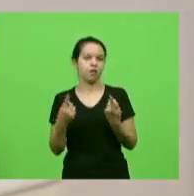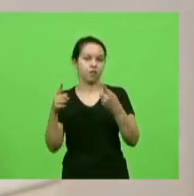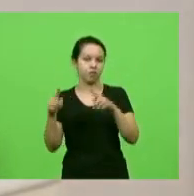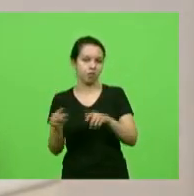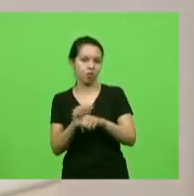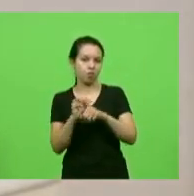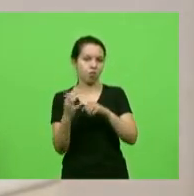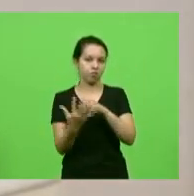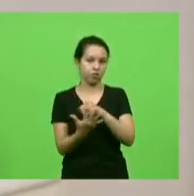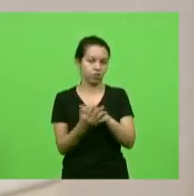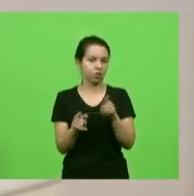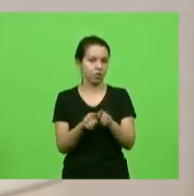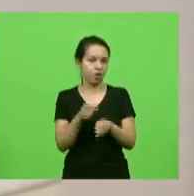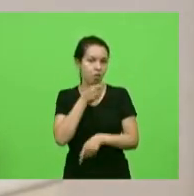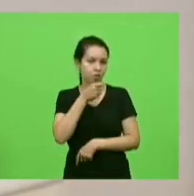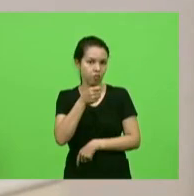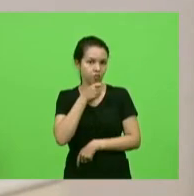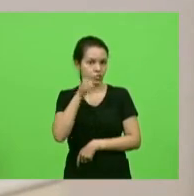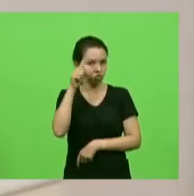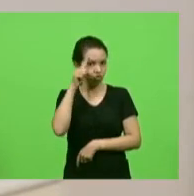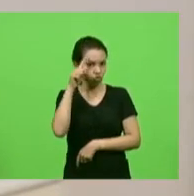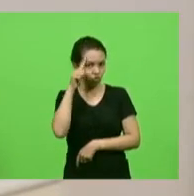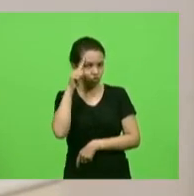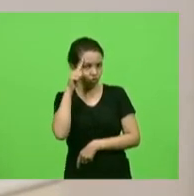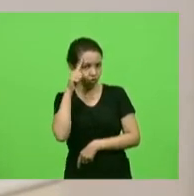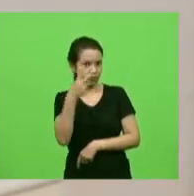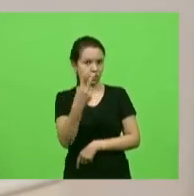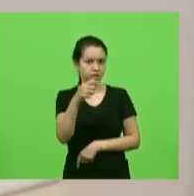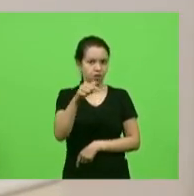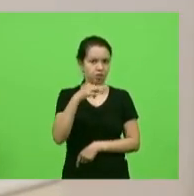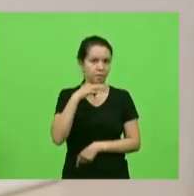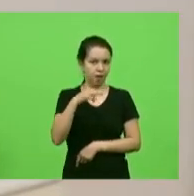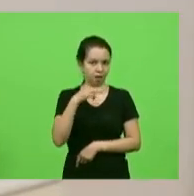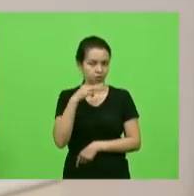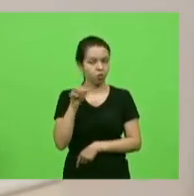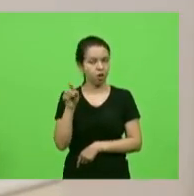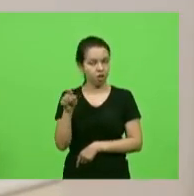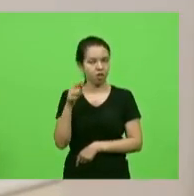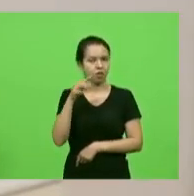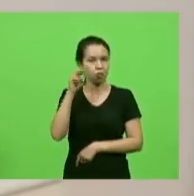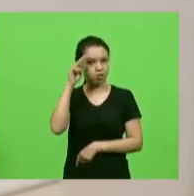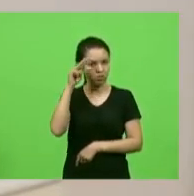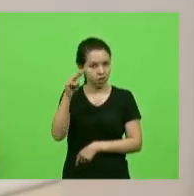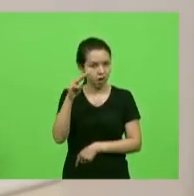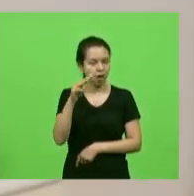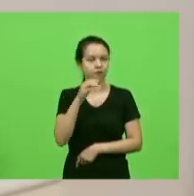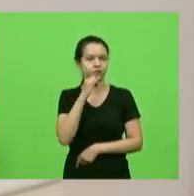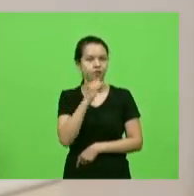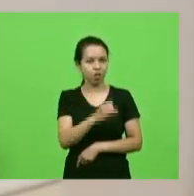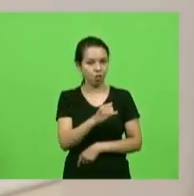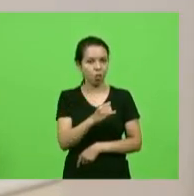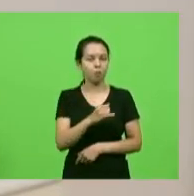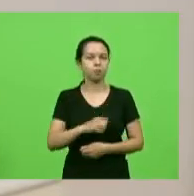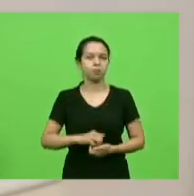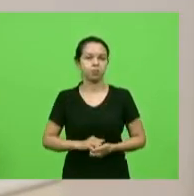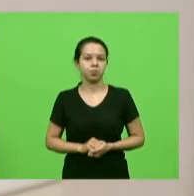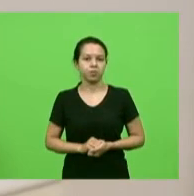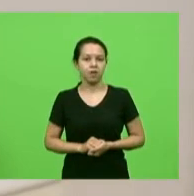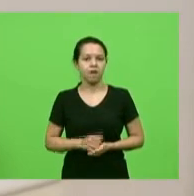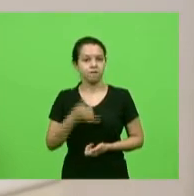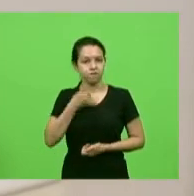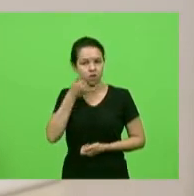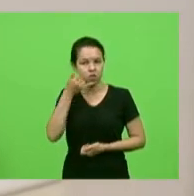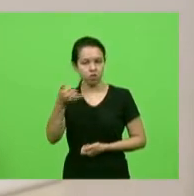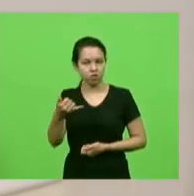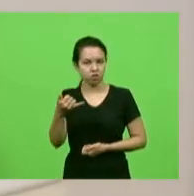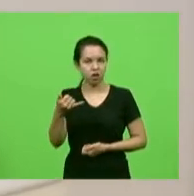imprensa realizada no dia 27 de março, onde o governador afirmou que estaria em contato com fornecedores do